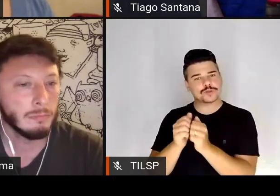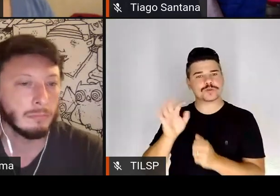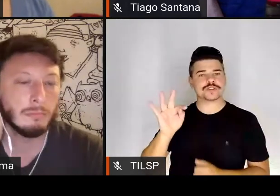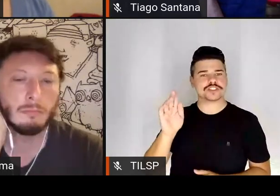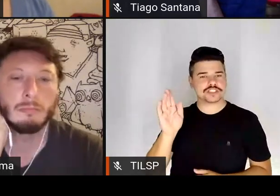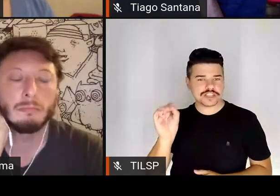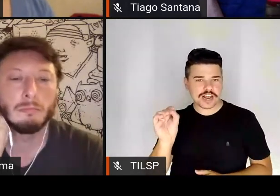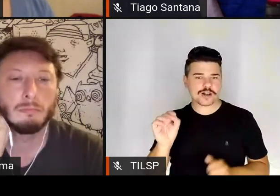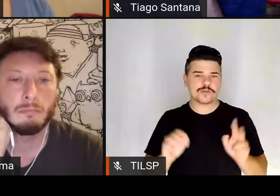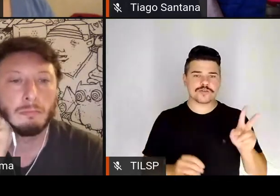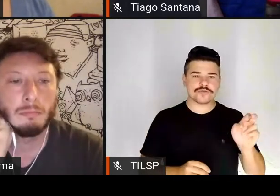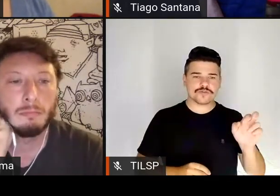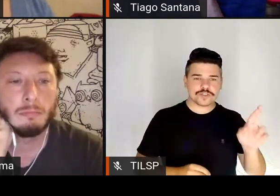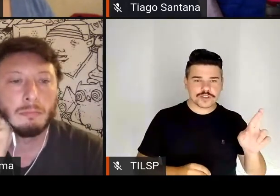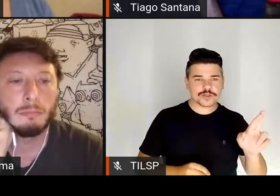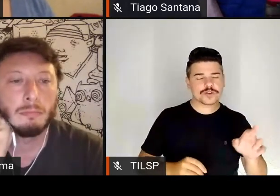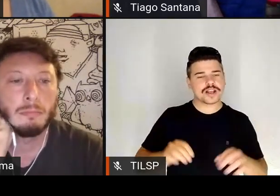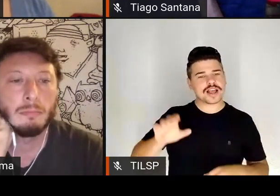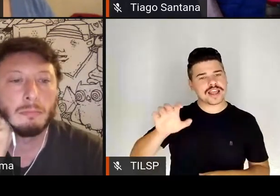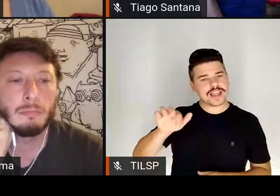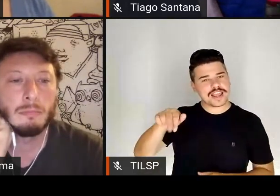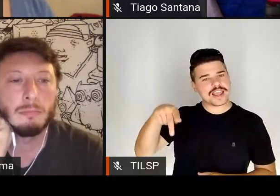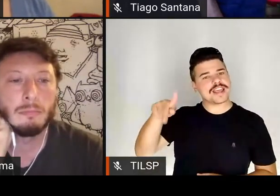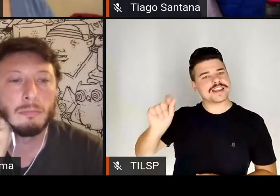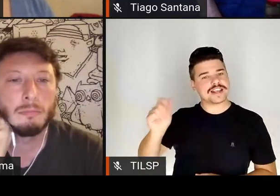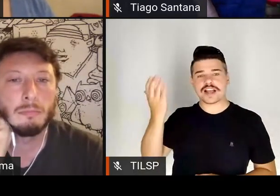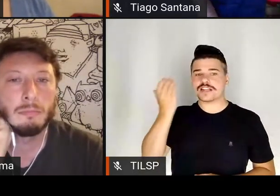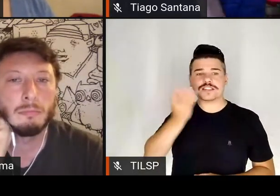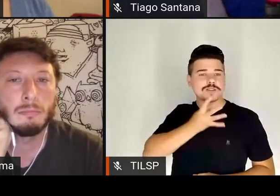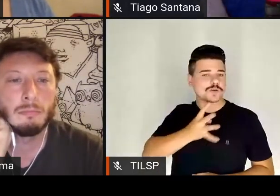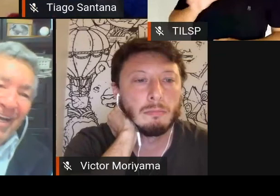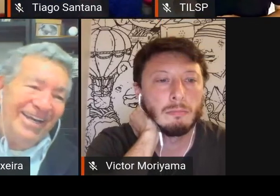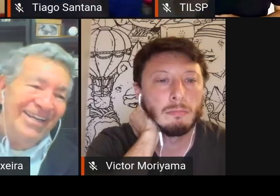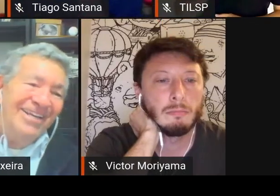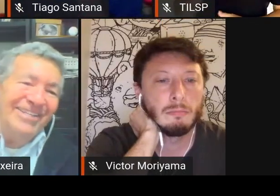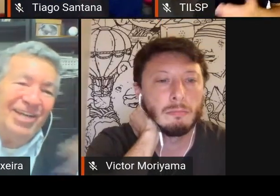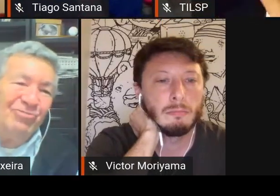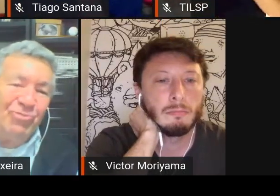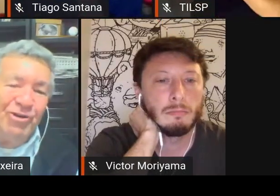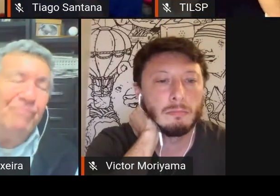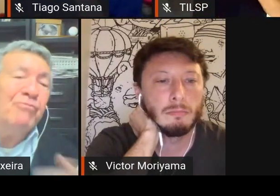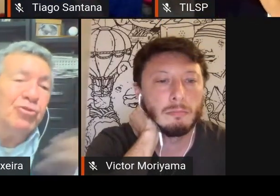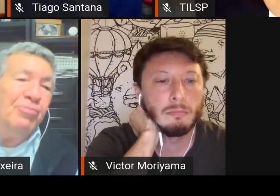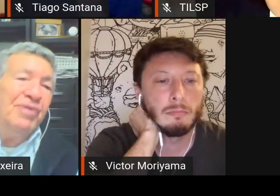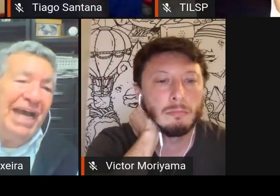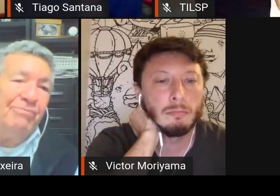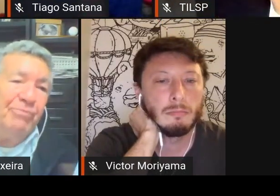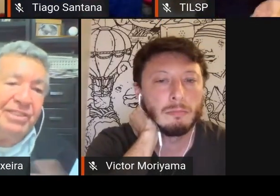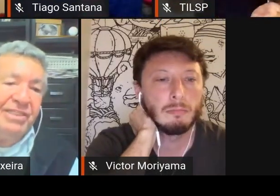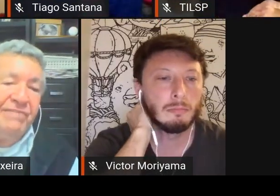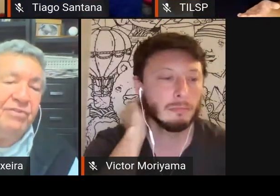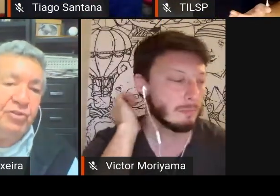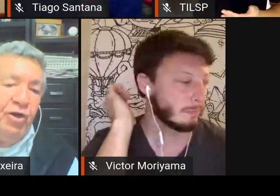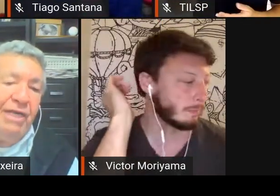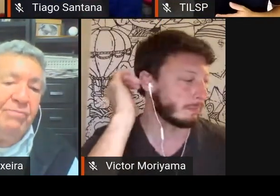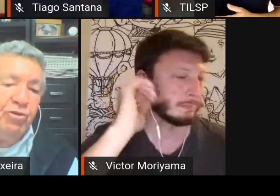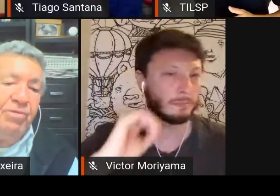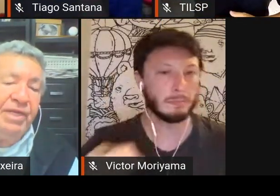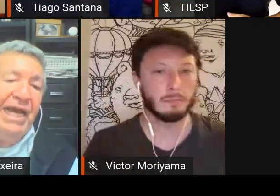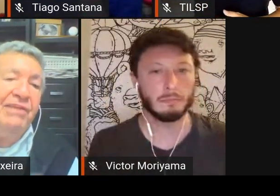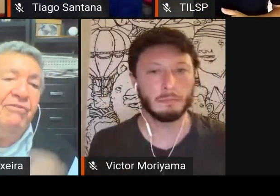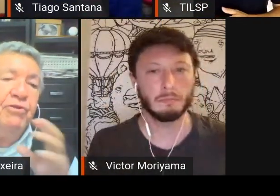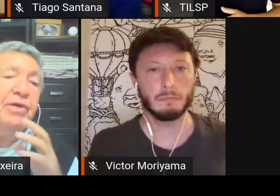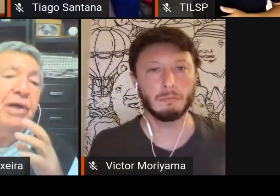Vitor, com a Erika, que eu não conhecia. E, enfim, com você, Sérgio Burgo, muito obrigado por esse livro escola,